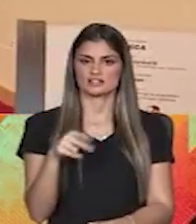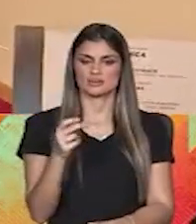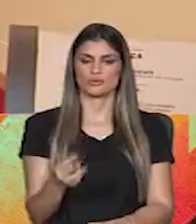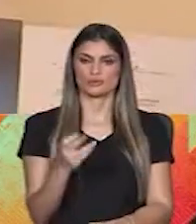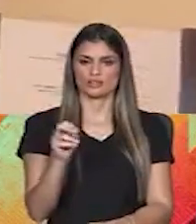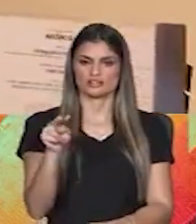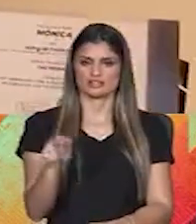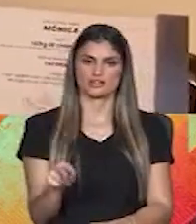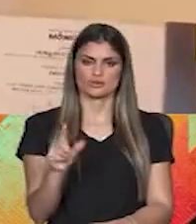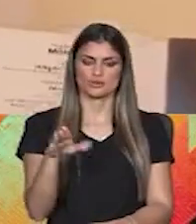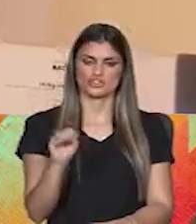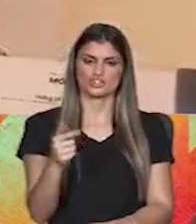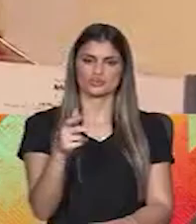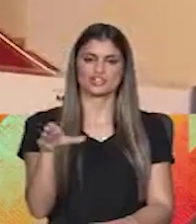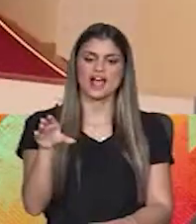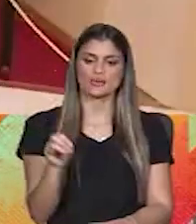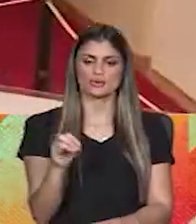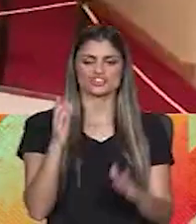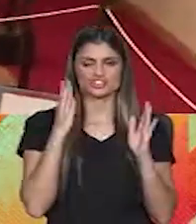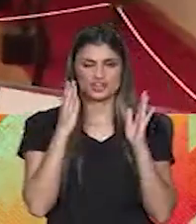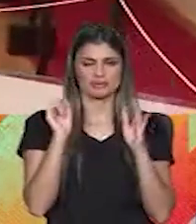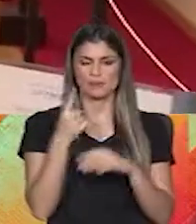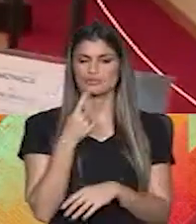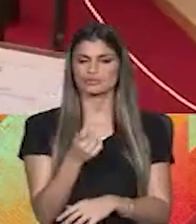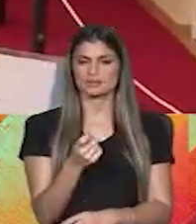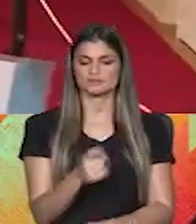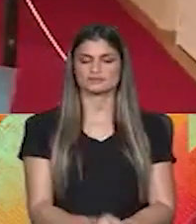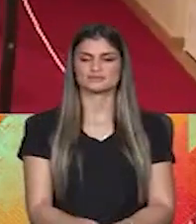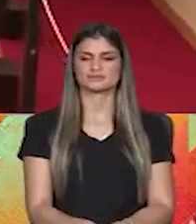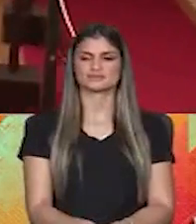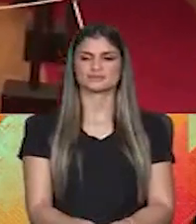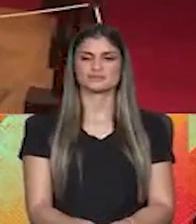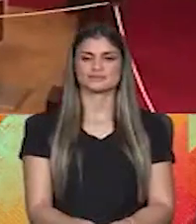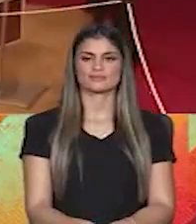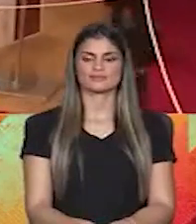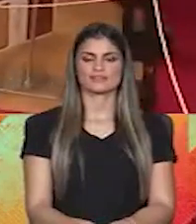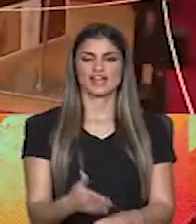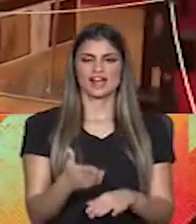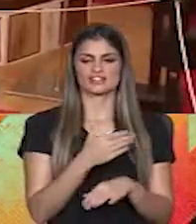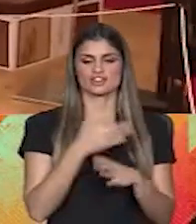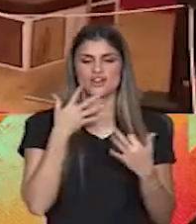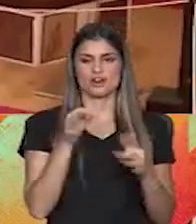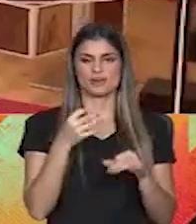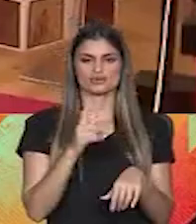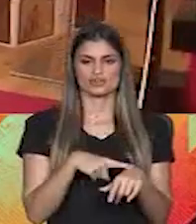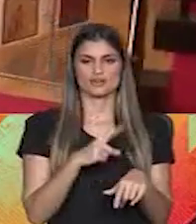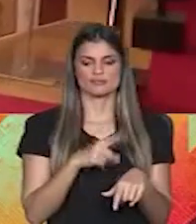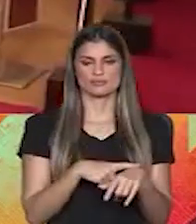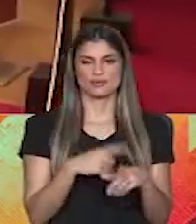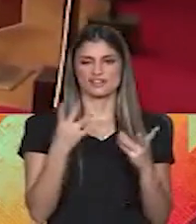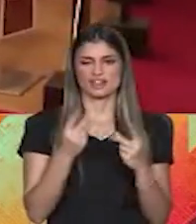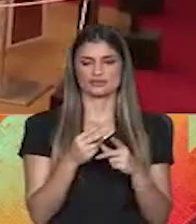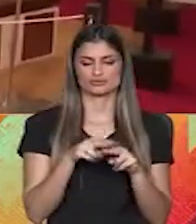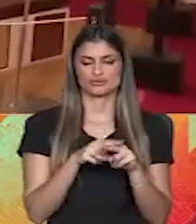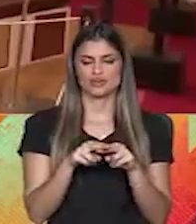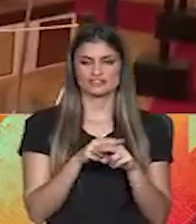Silva Ferreira chefe primeiro Pergunta logo antes daquelas mais habituais do tempo quantidade de